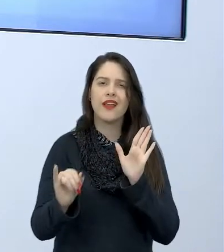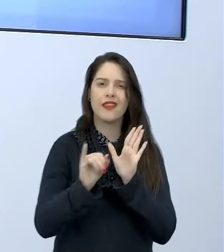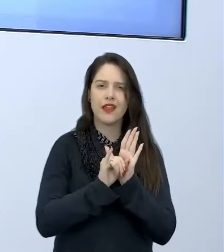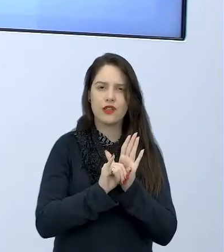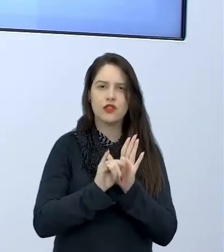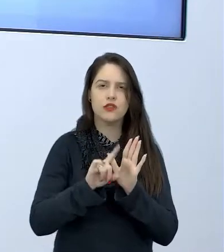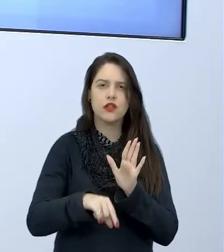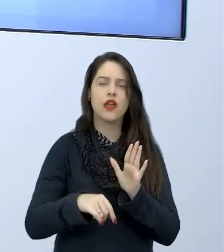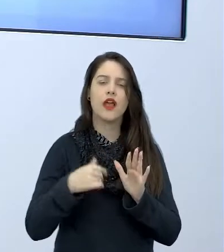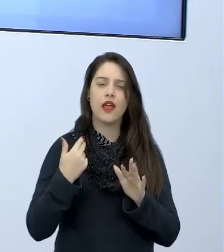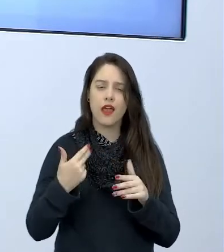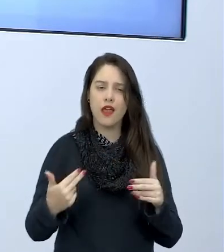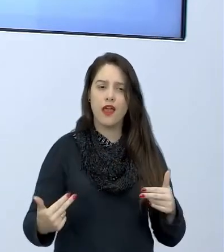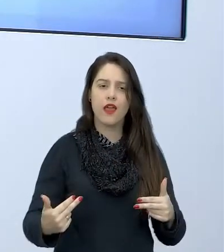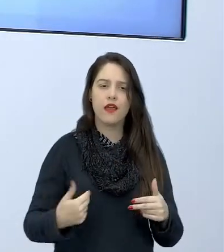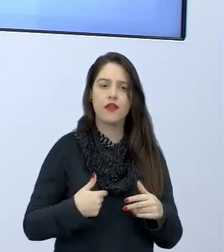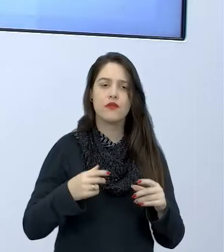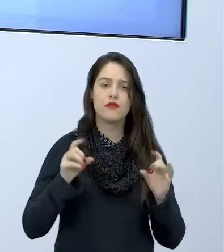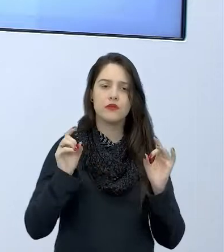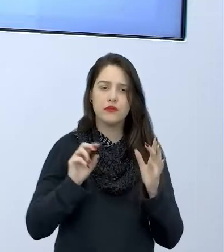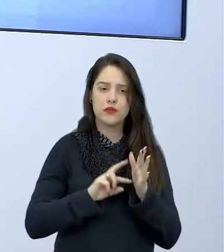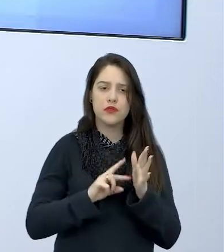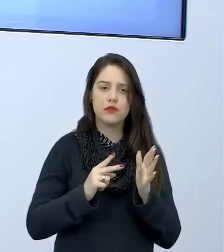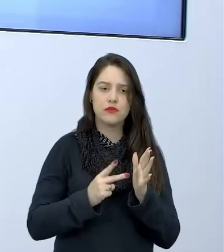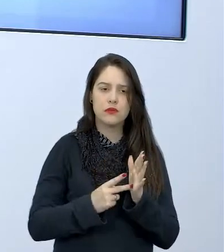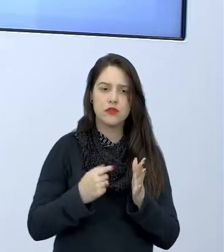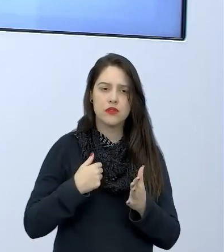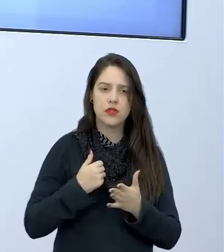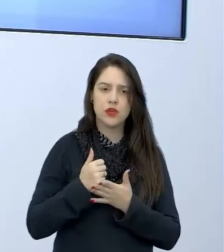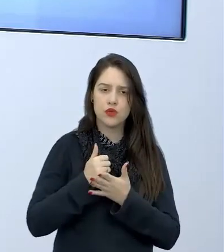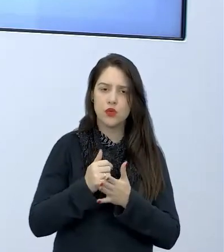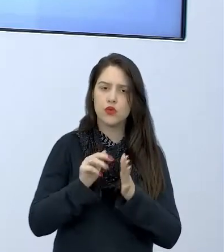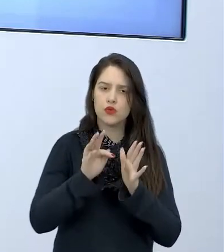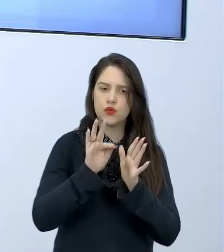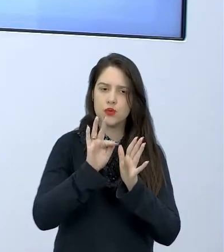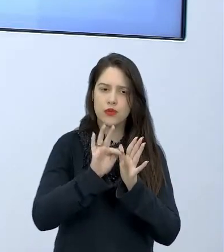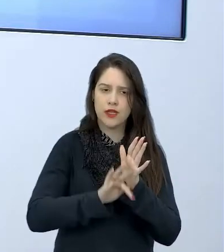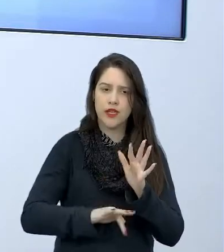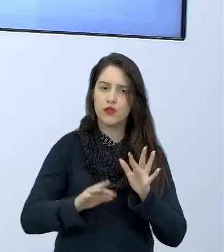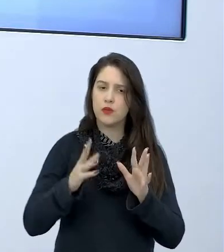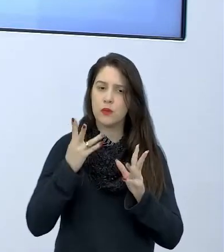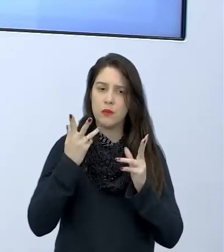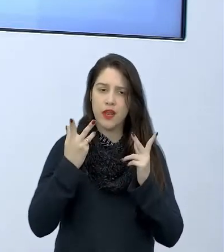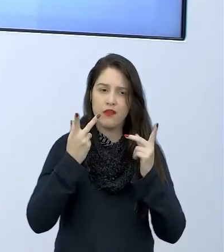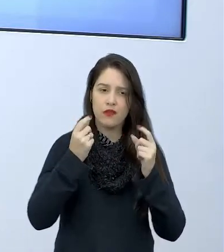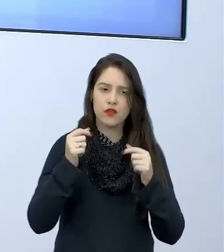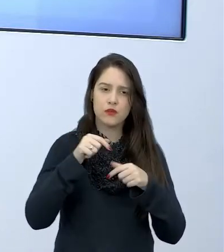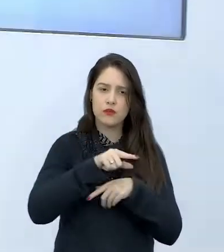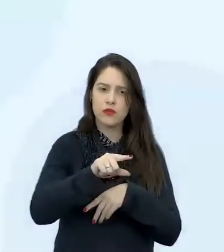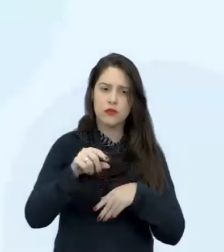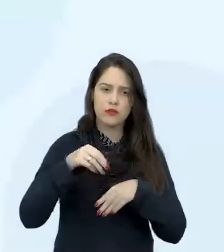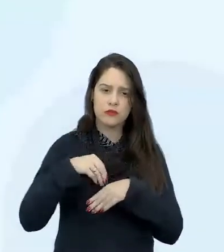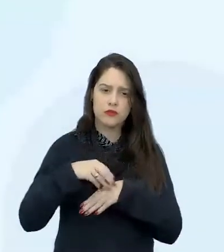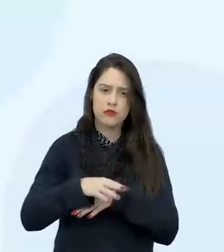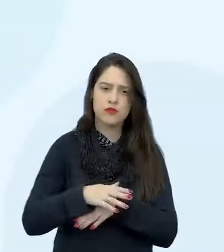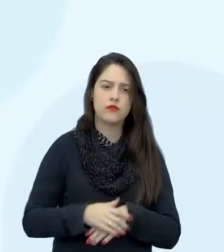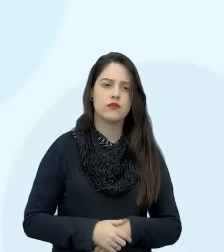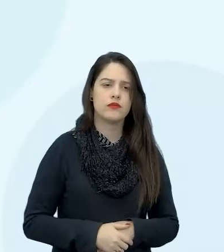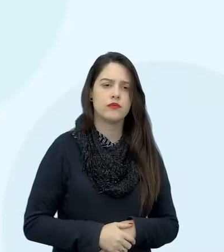é algo que pra gente é muito significativo. Eu trouxe esse texto aqui maravilhoso, que vai aparecer para vocês aí, né, de uma maneira mais